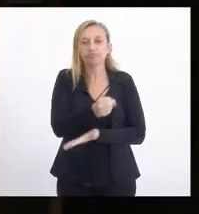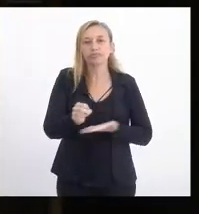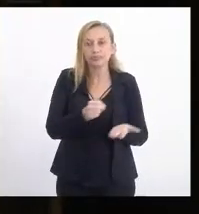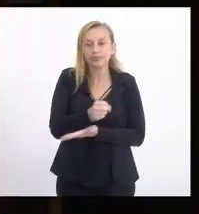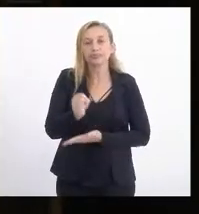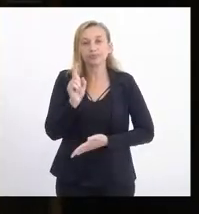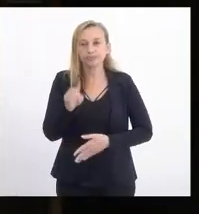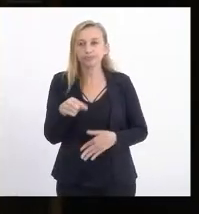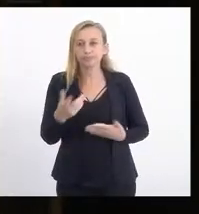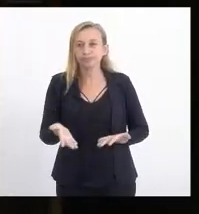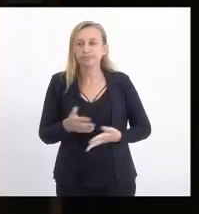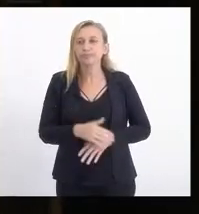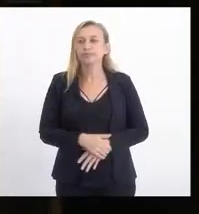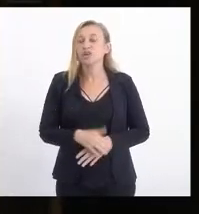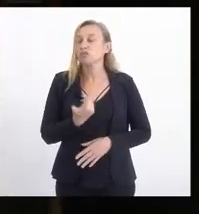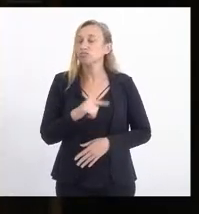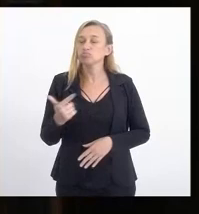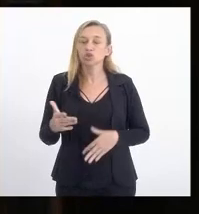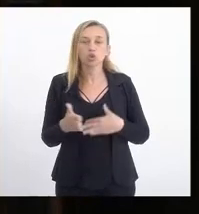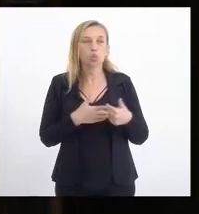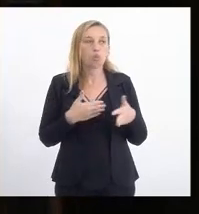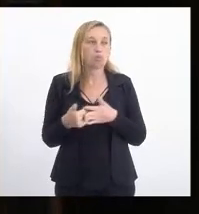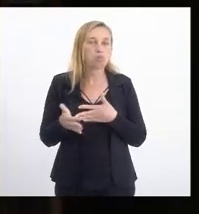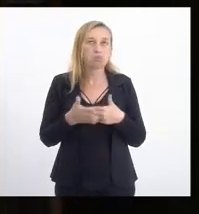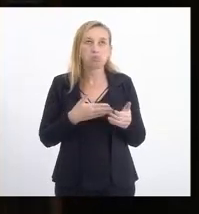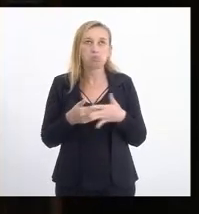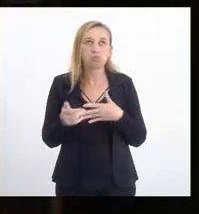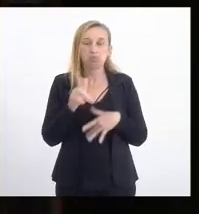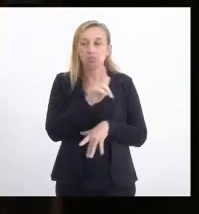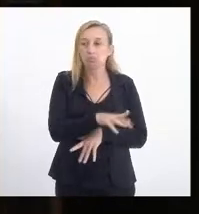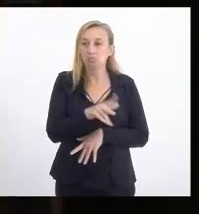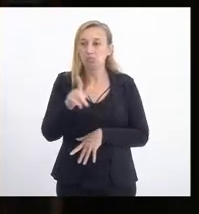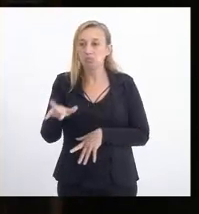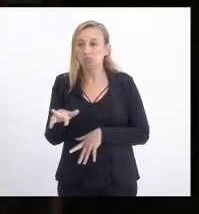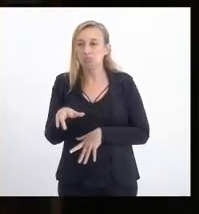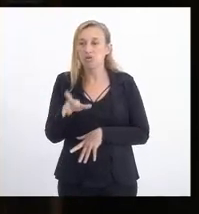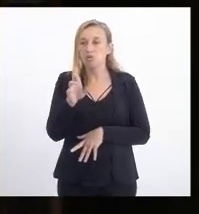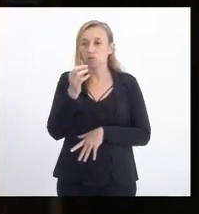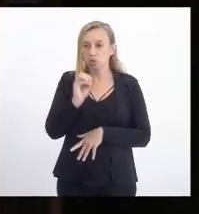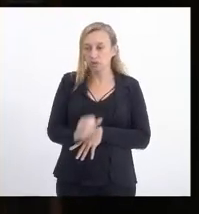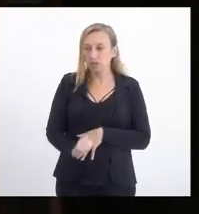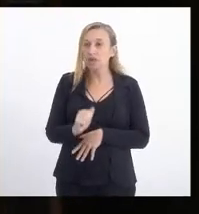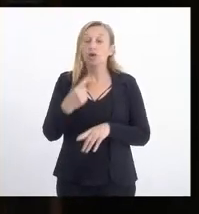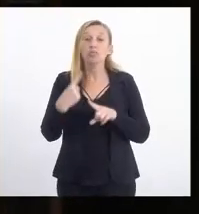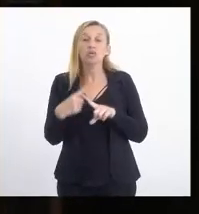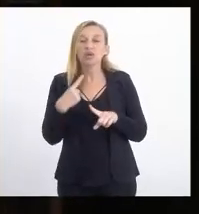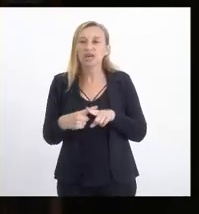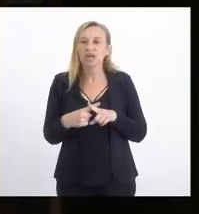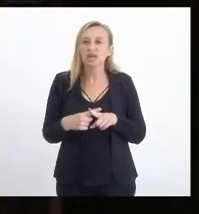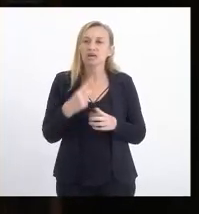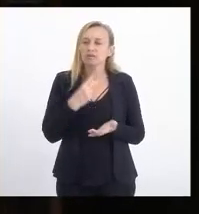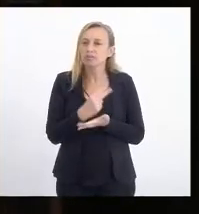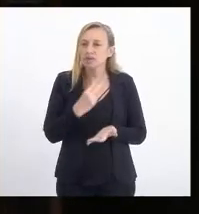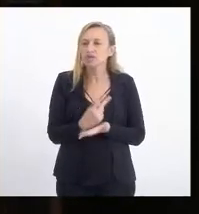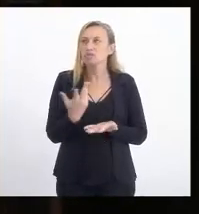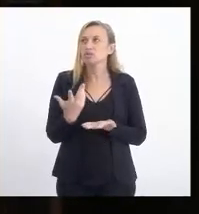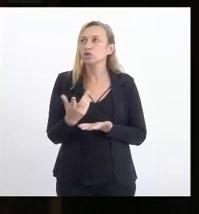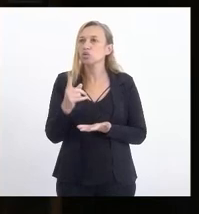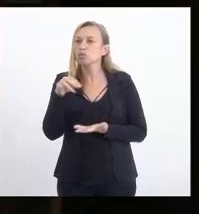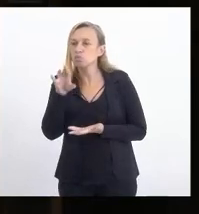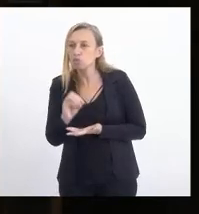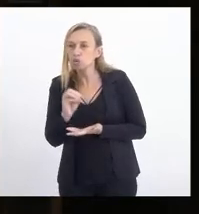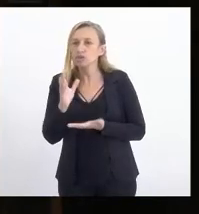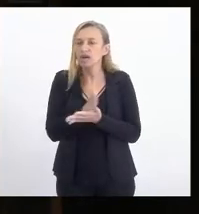mente é isso não vai haver qualquer diferença abrupta por quê Porque apesar de o bruto muitas